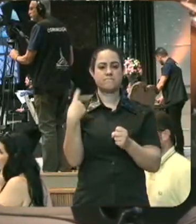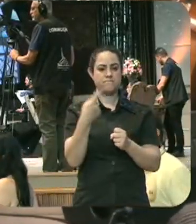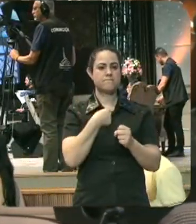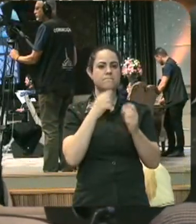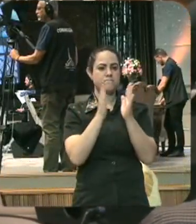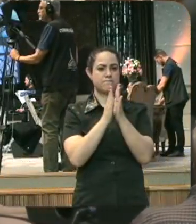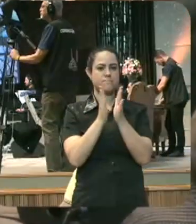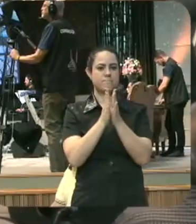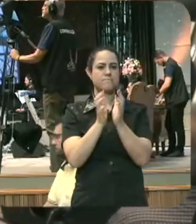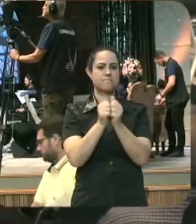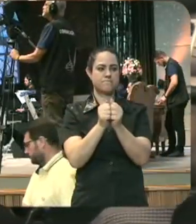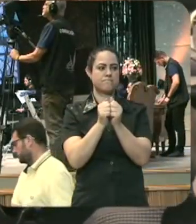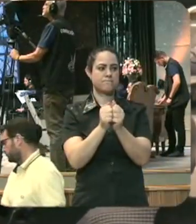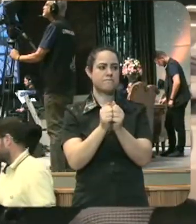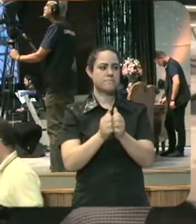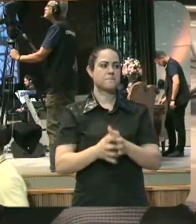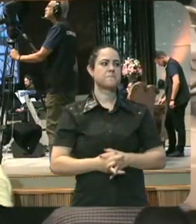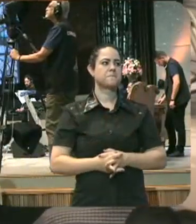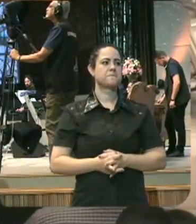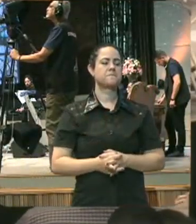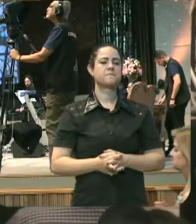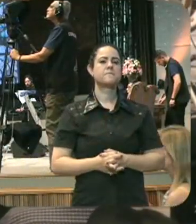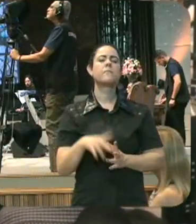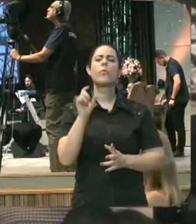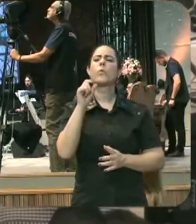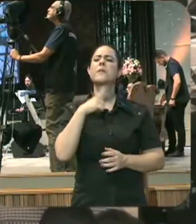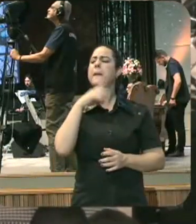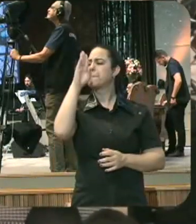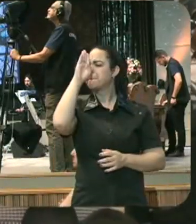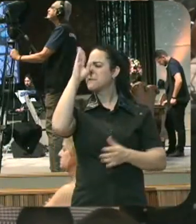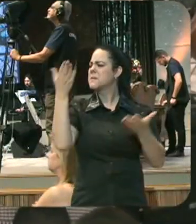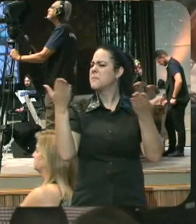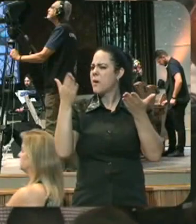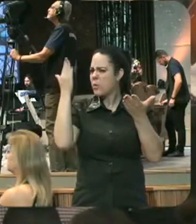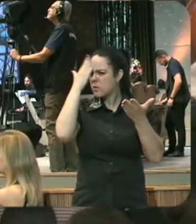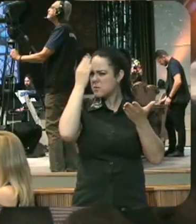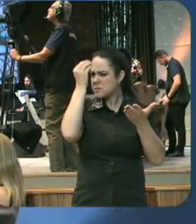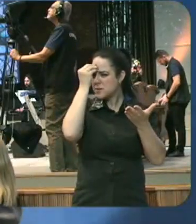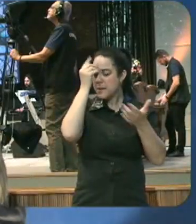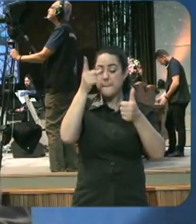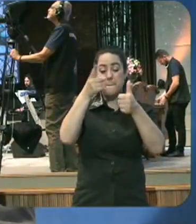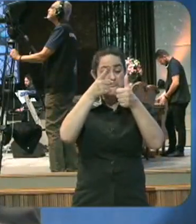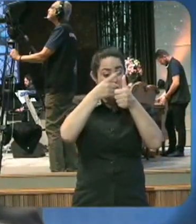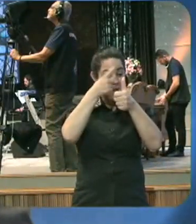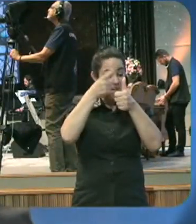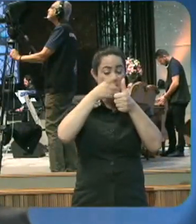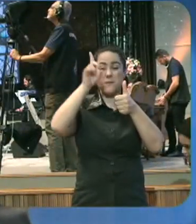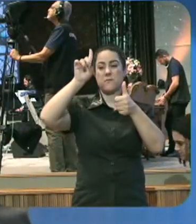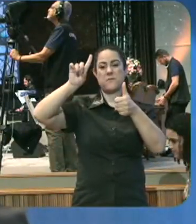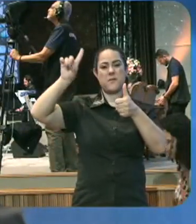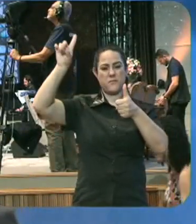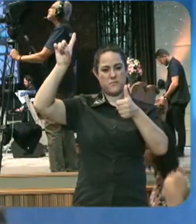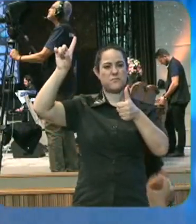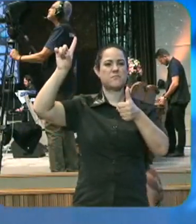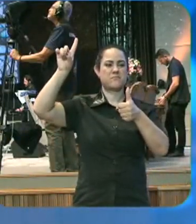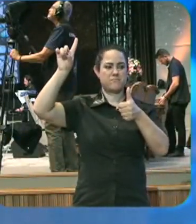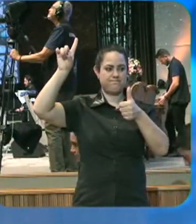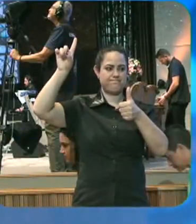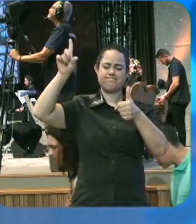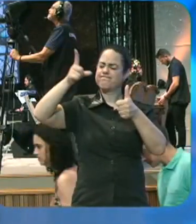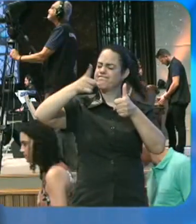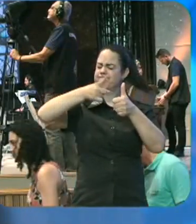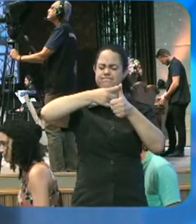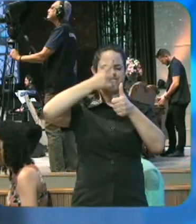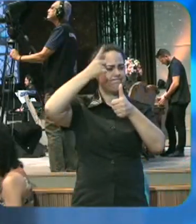orar juntos aqui, né? Qual é a lição principal de hoje? Primeiro Deus. Deus em